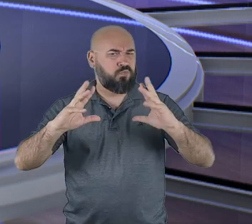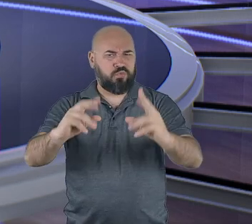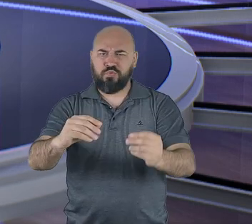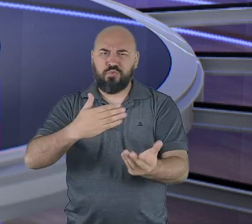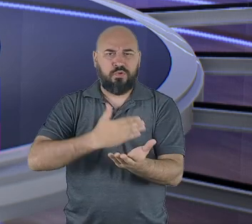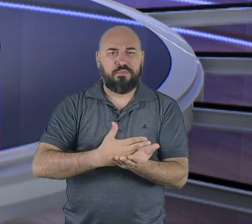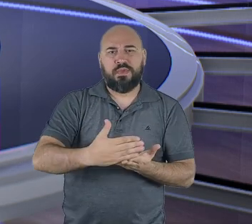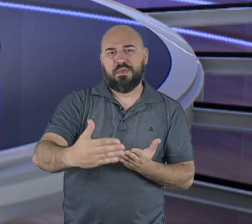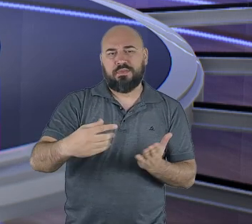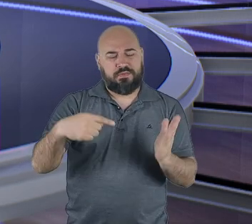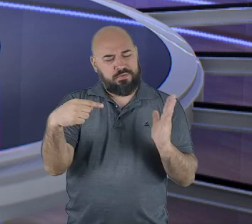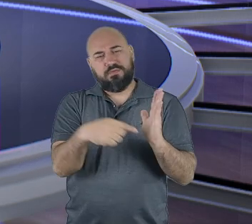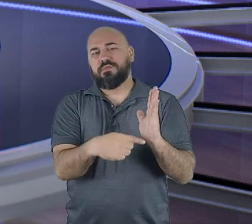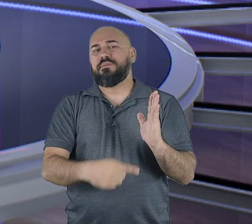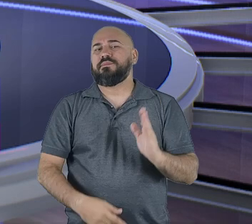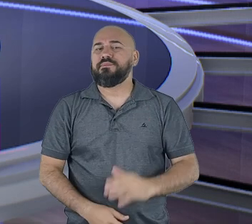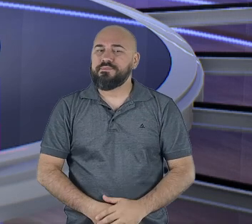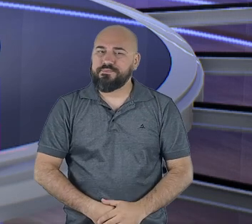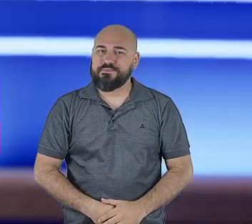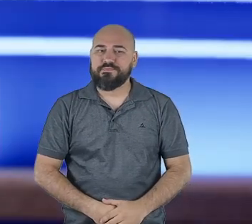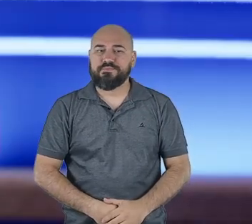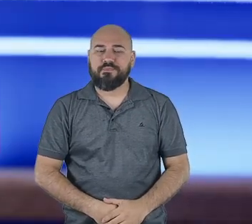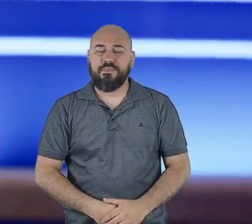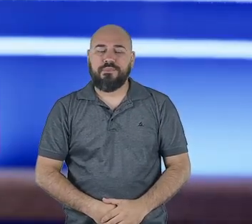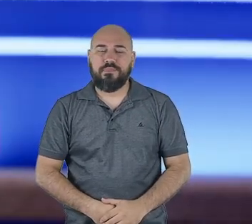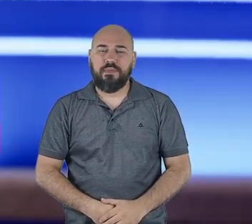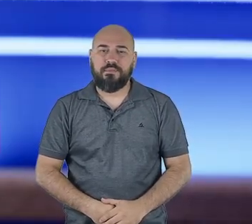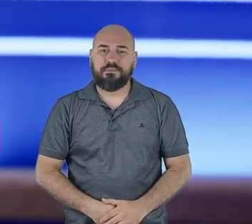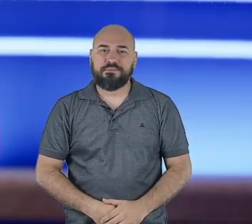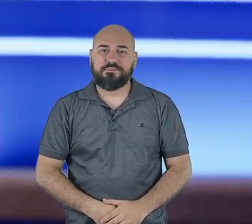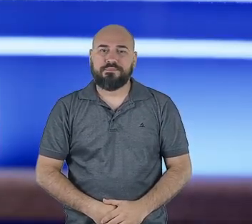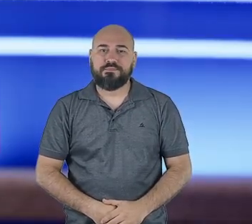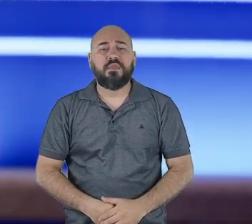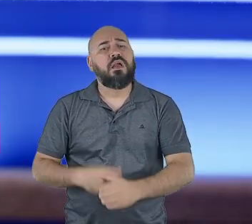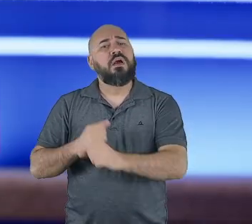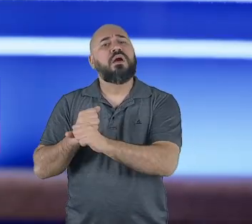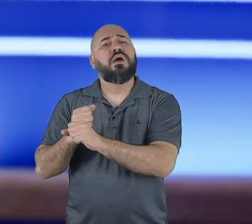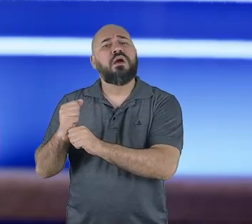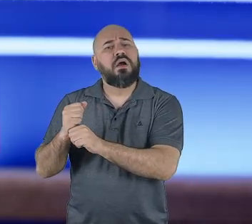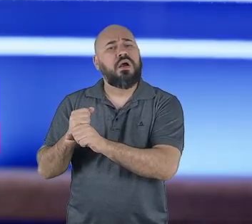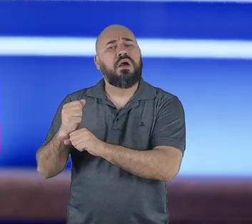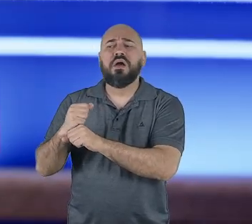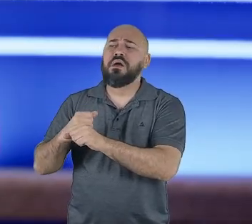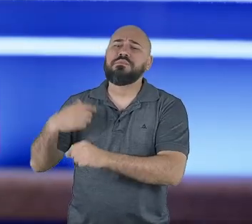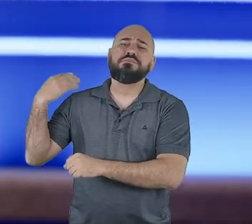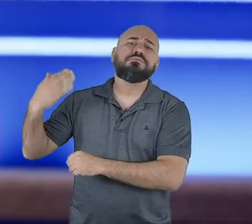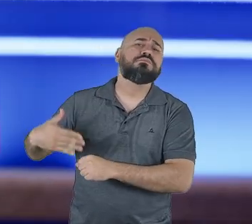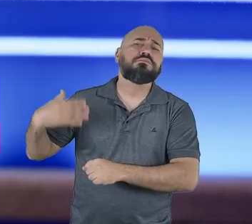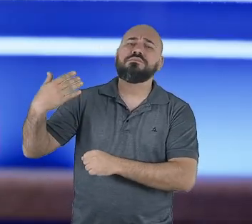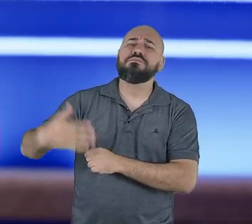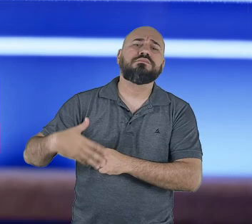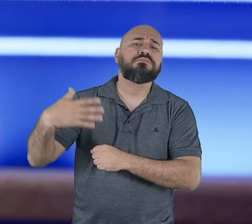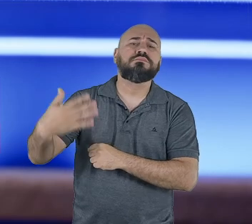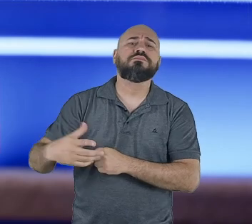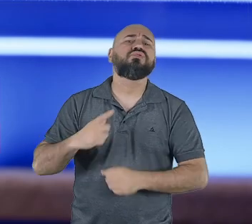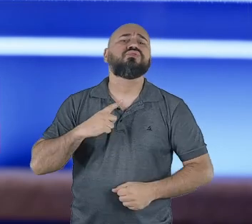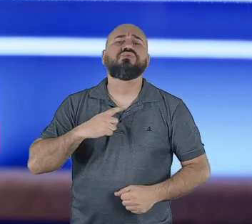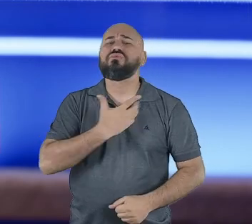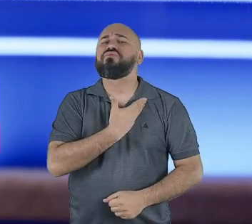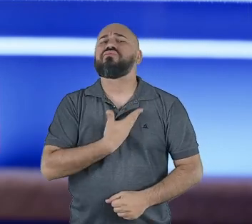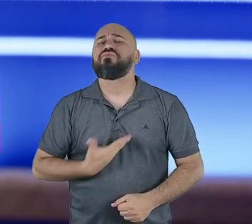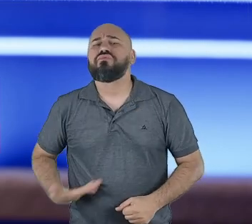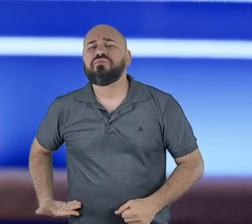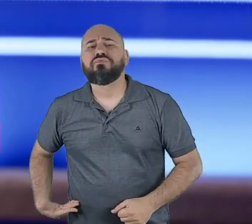começa na palavra. Ao longo do tempo, os impérios muitas vezes